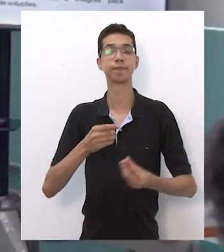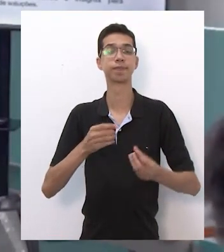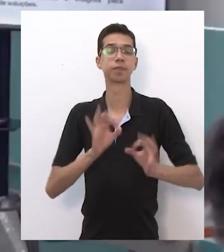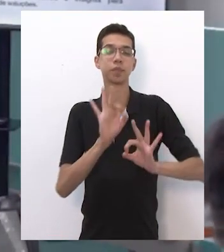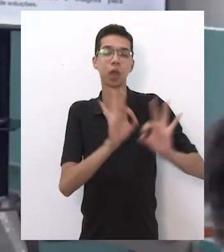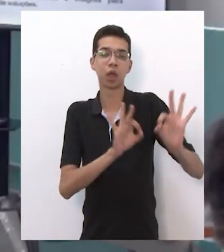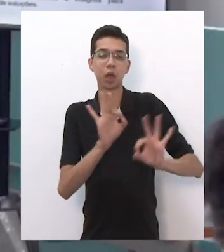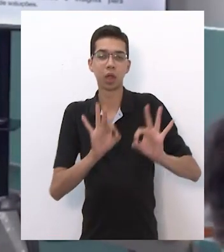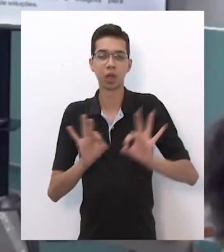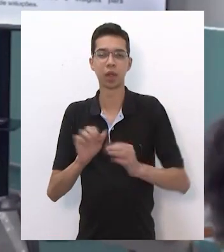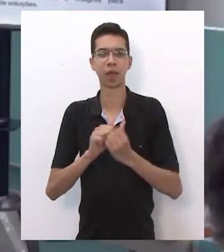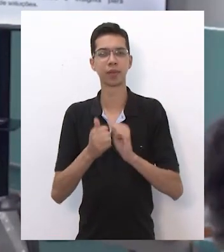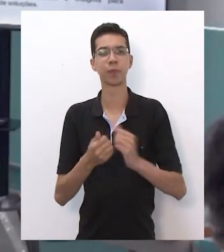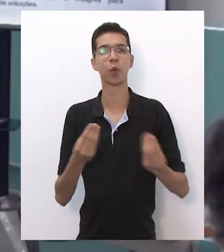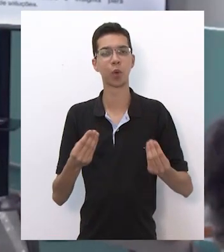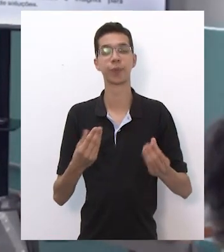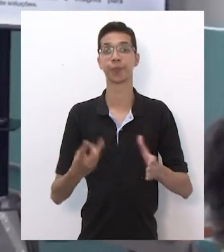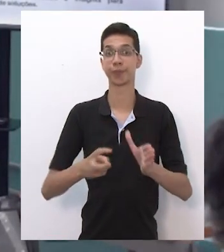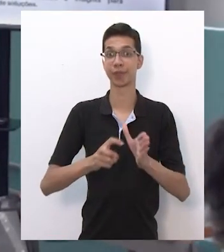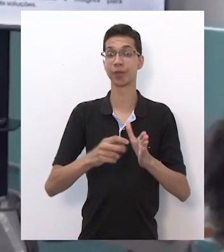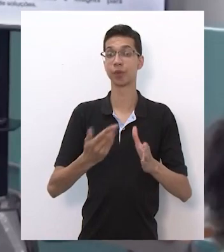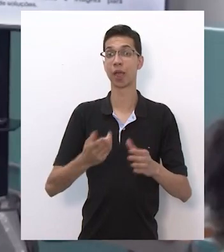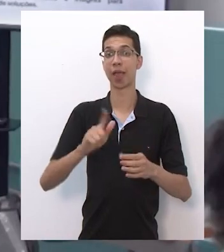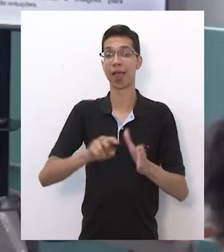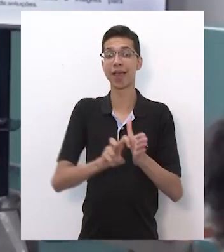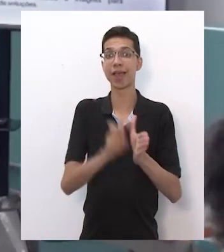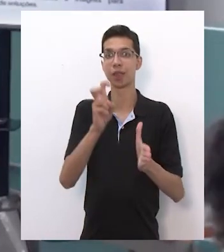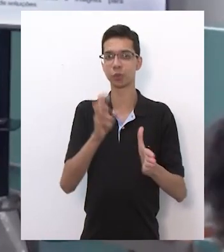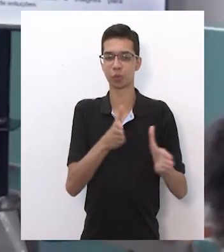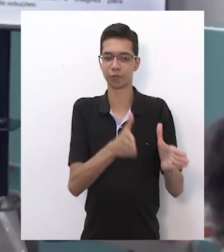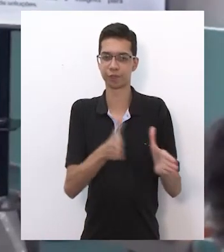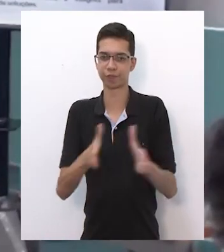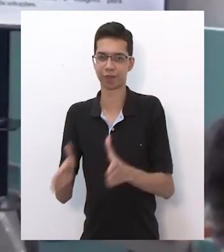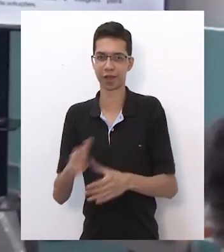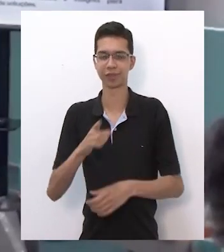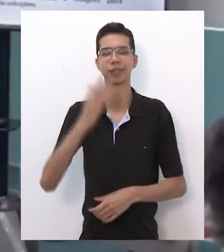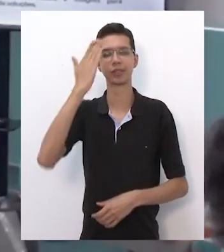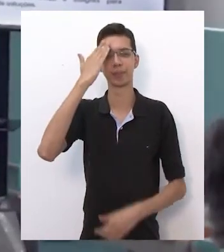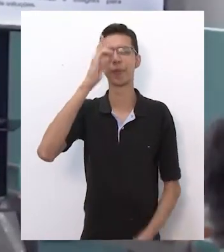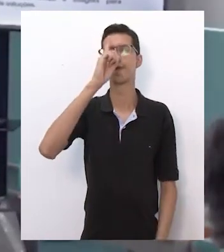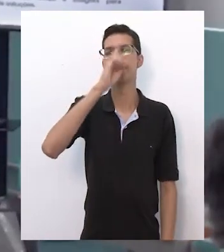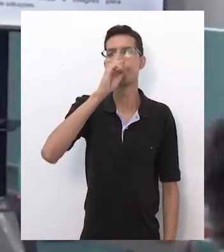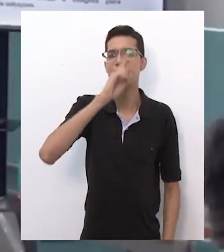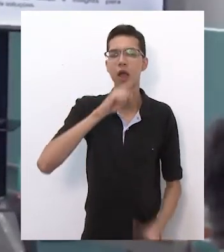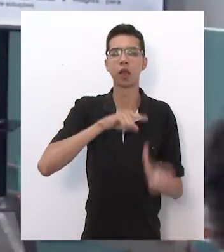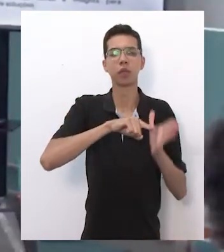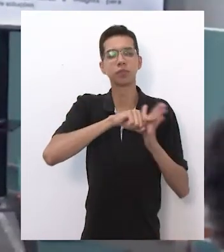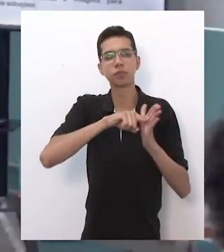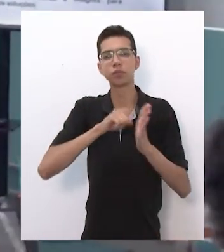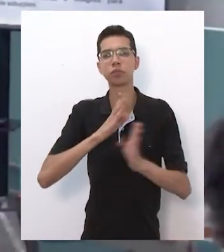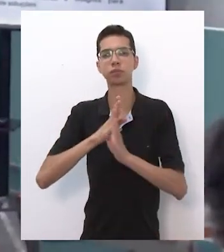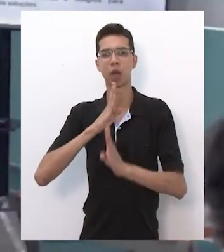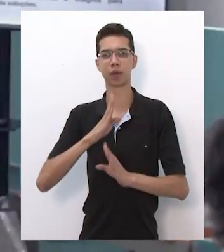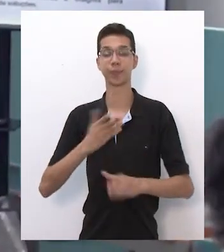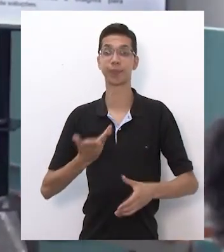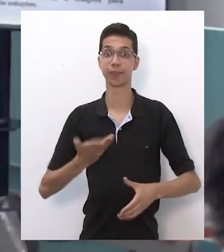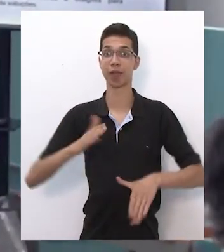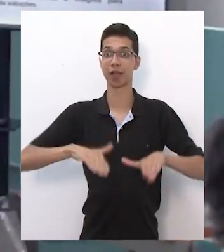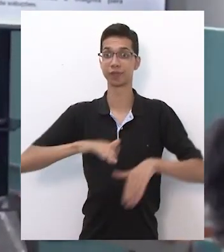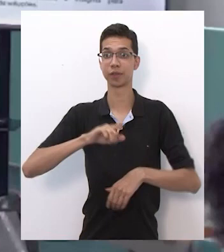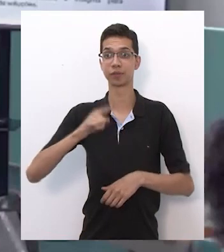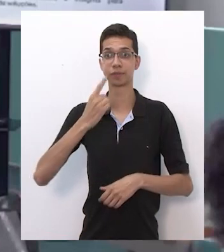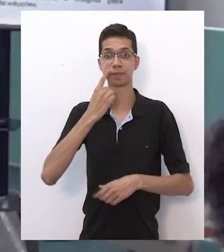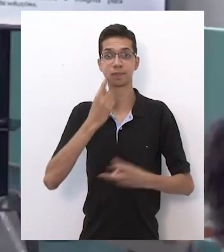É na quinta fase que a gente vai identificar as falhas. Tá? Então, muitas vezes, quando eu chego aqui e identifico